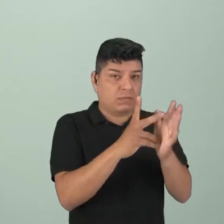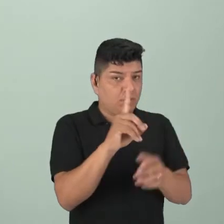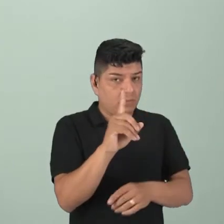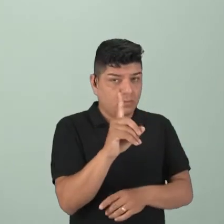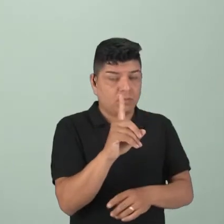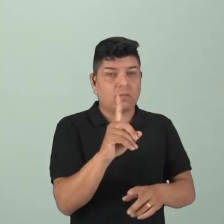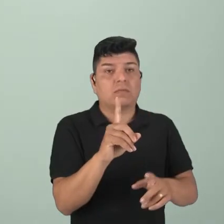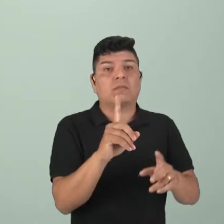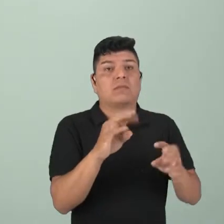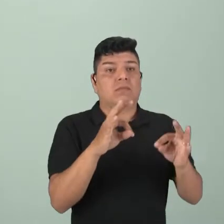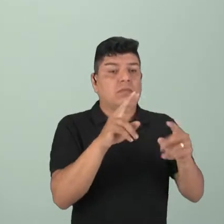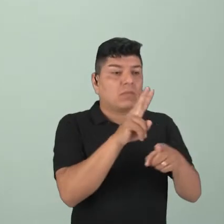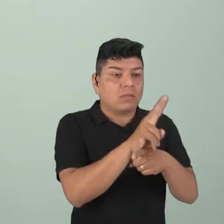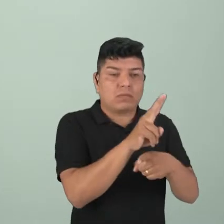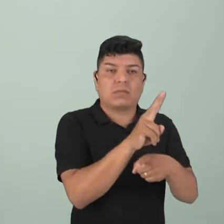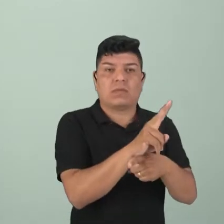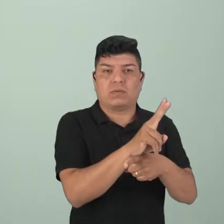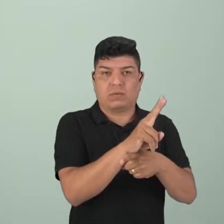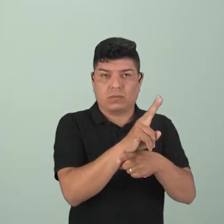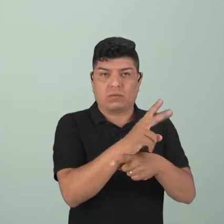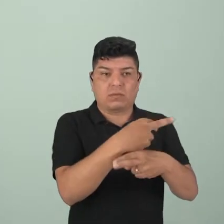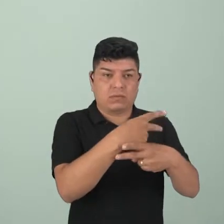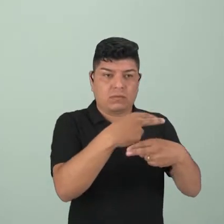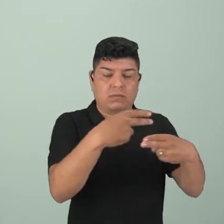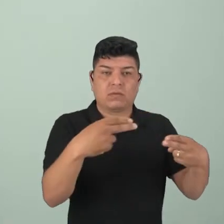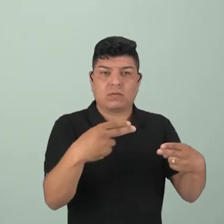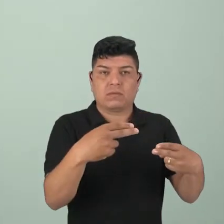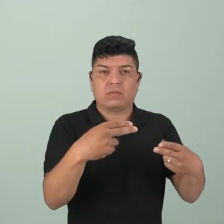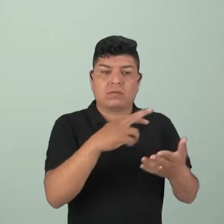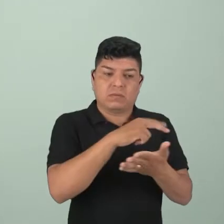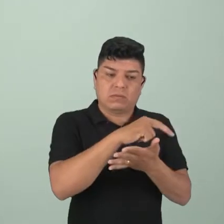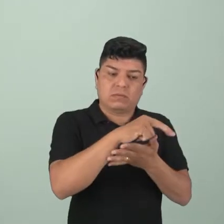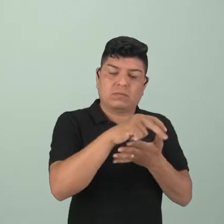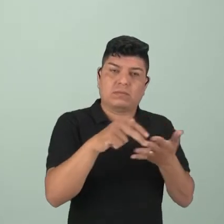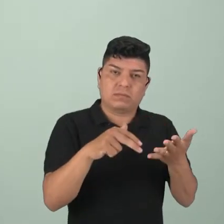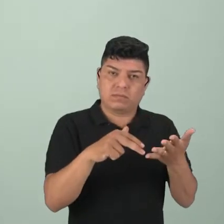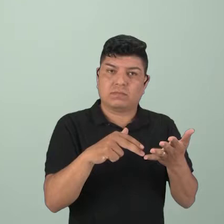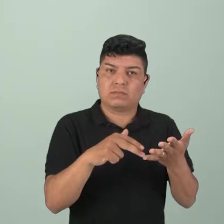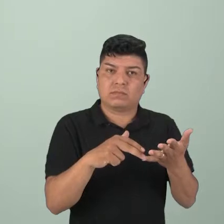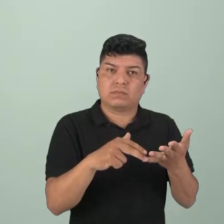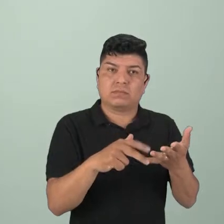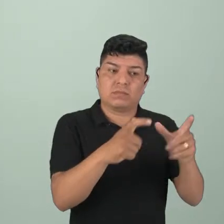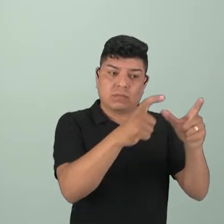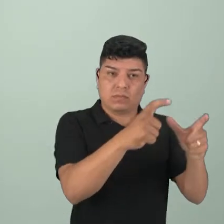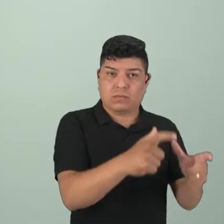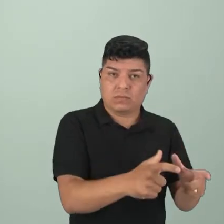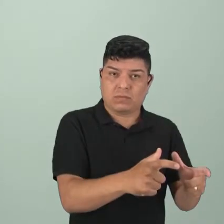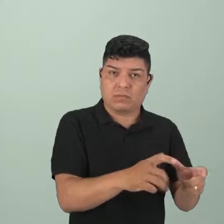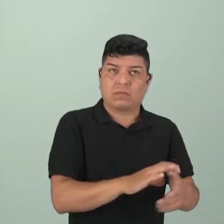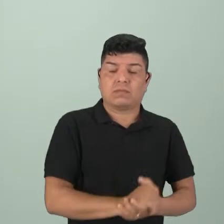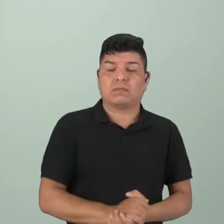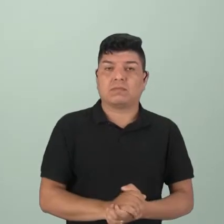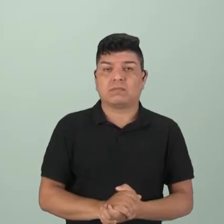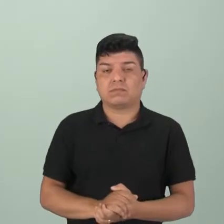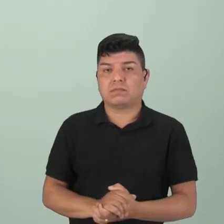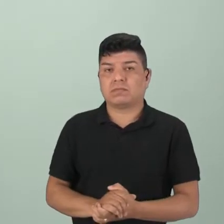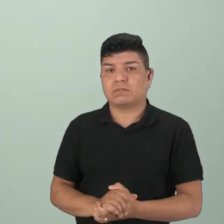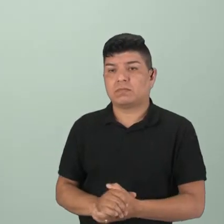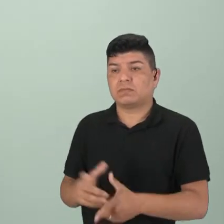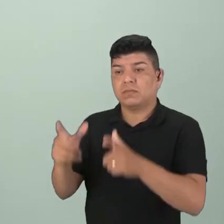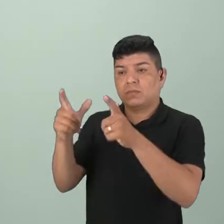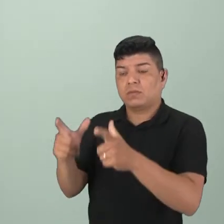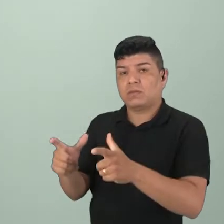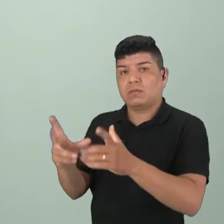tá? Então é conservação, da biodiversidade aí do território. E as